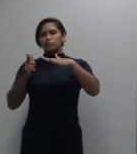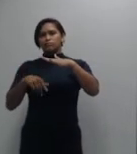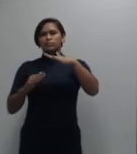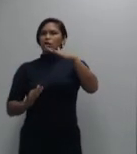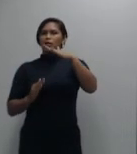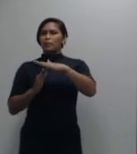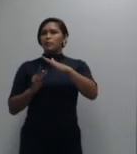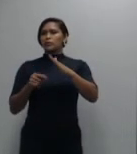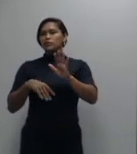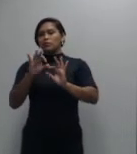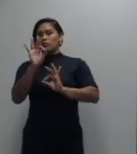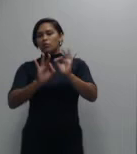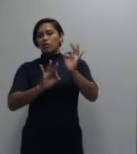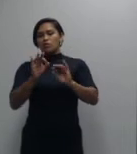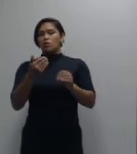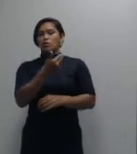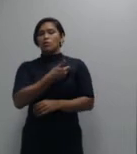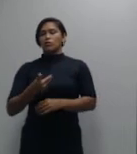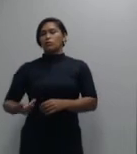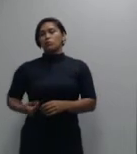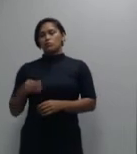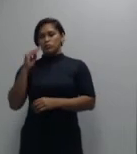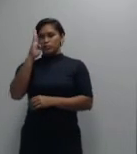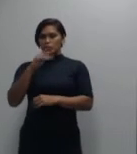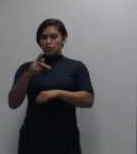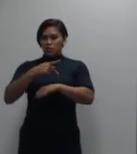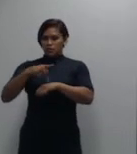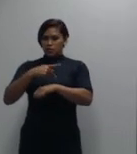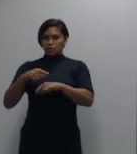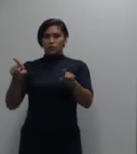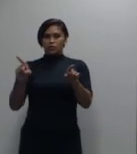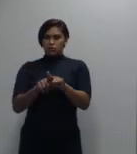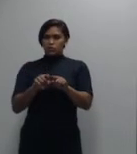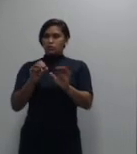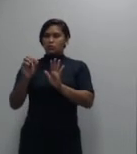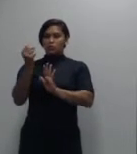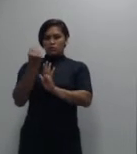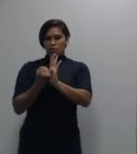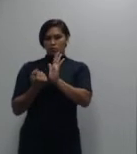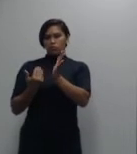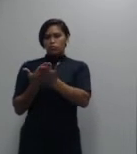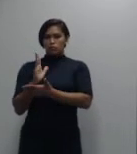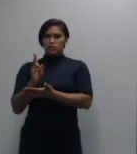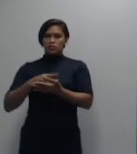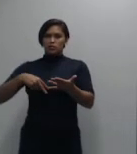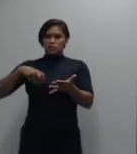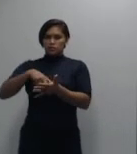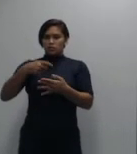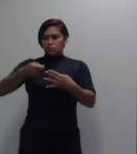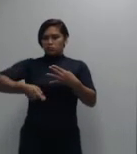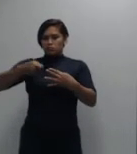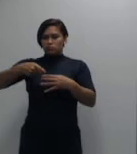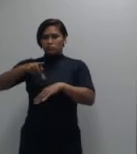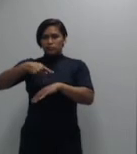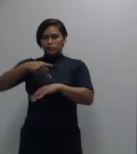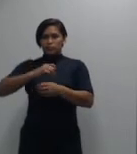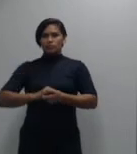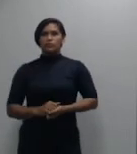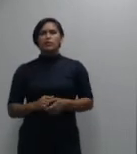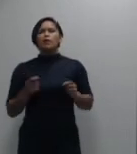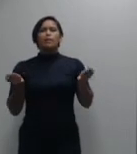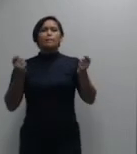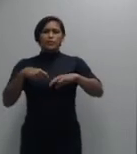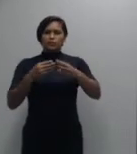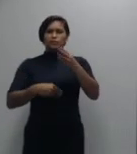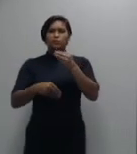ordem pública Nacional na homologação desta sentença estrangeira e permite complementar